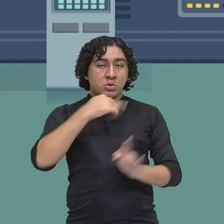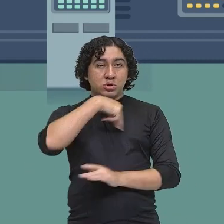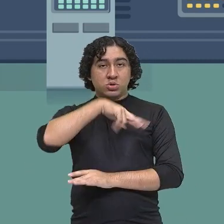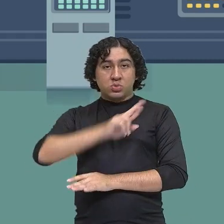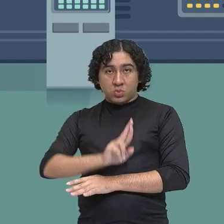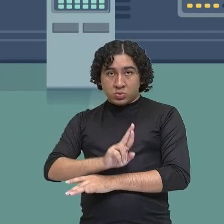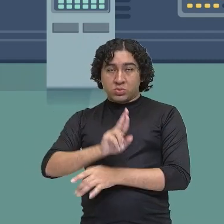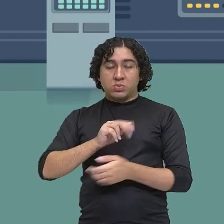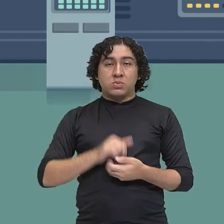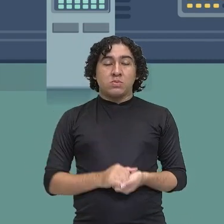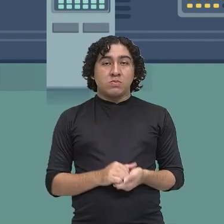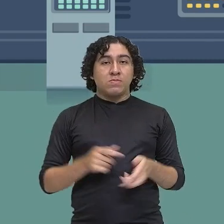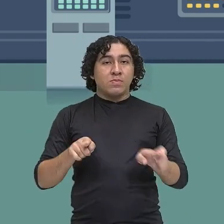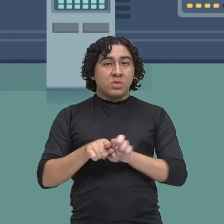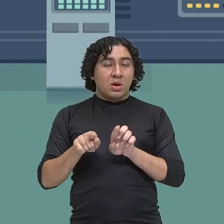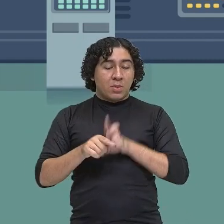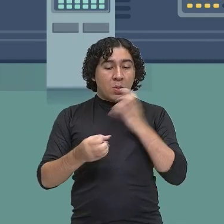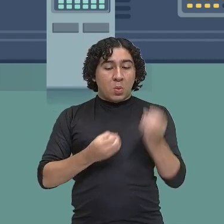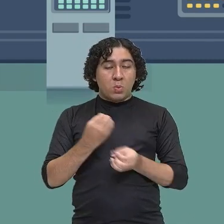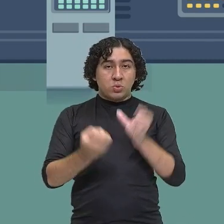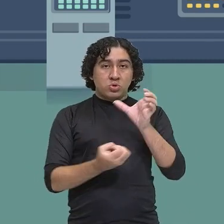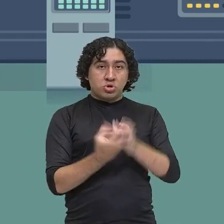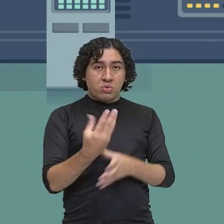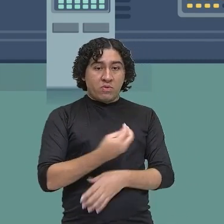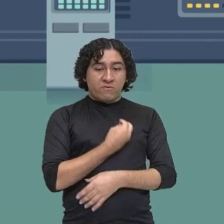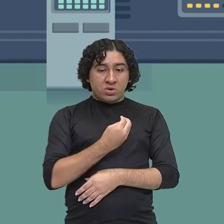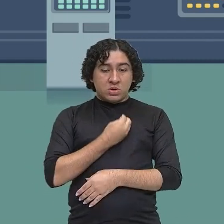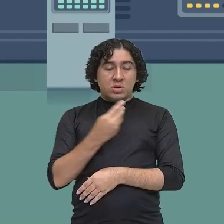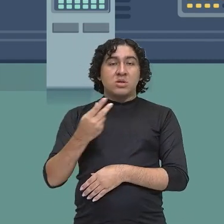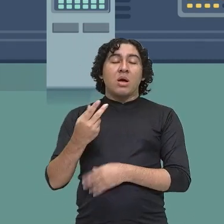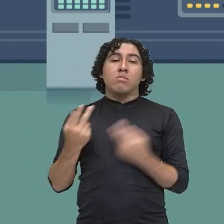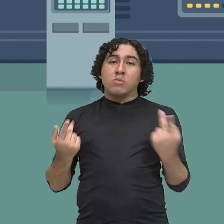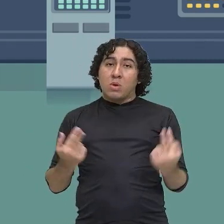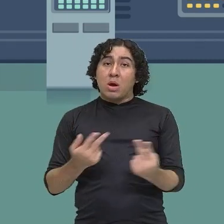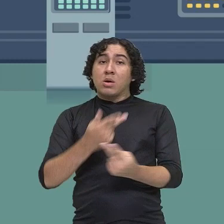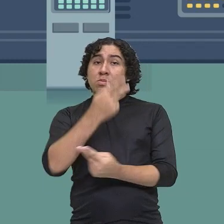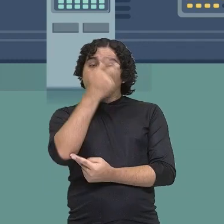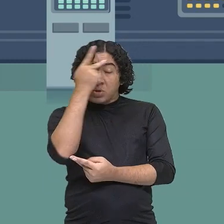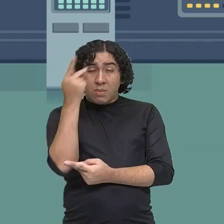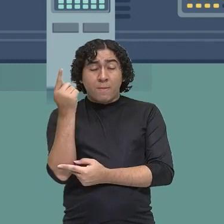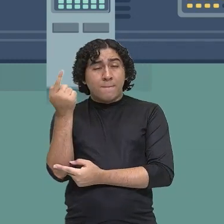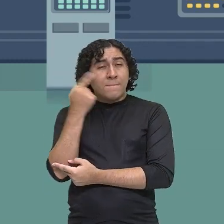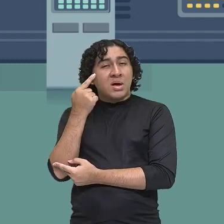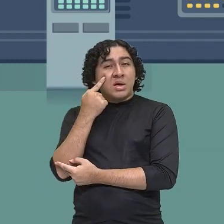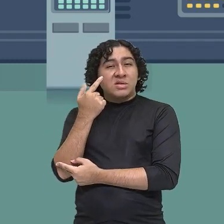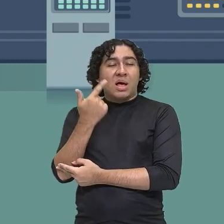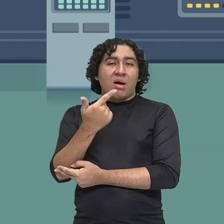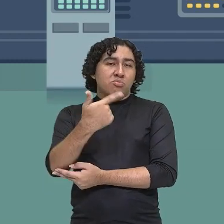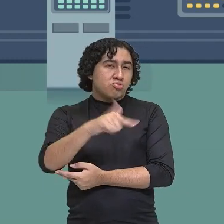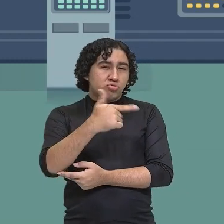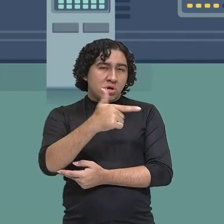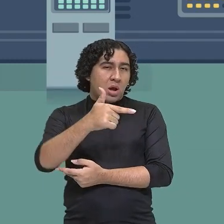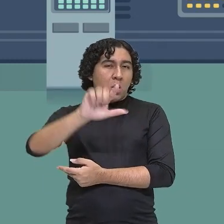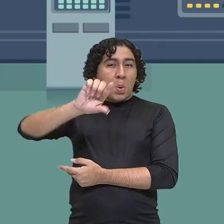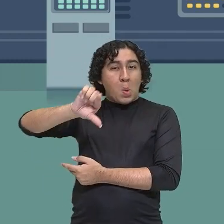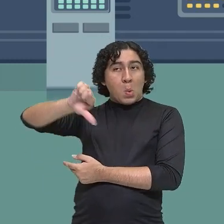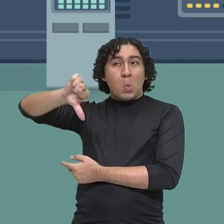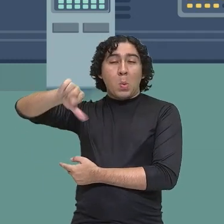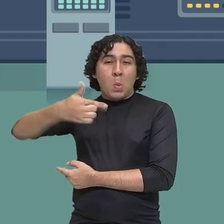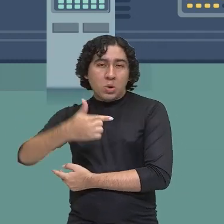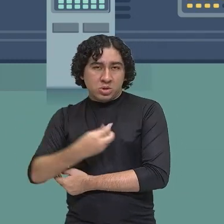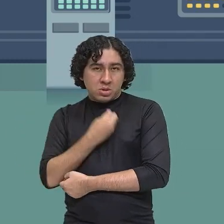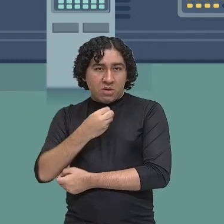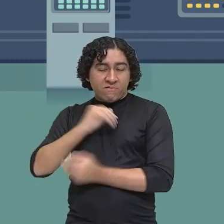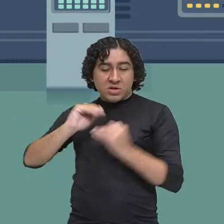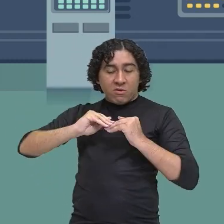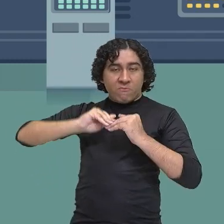religiosa e a origem da vida, como até muitos acham que não existem os ETs, marcianos, que o